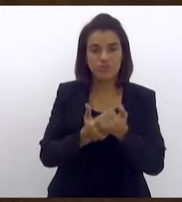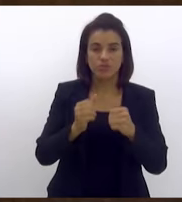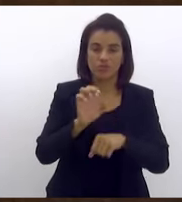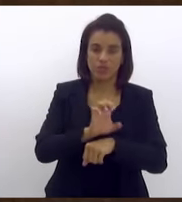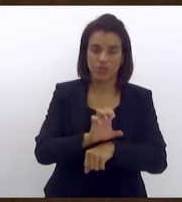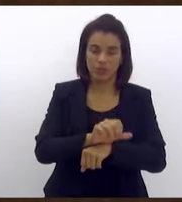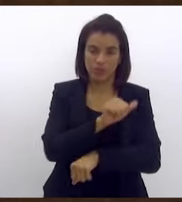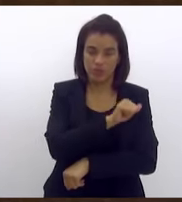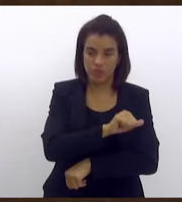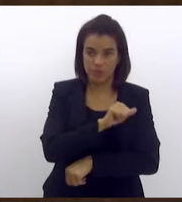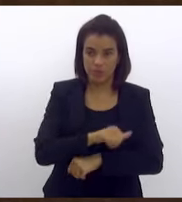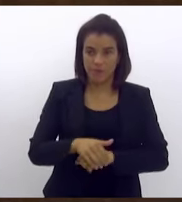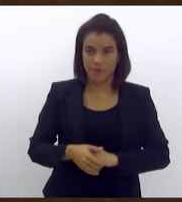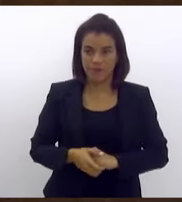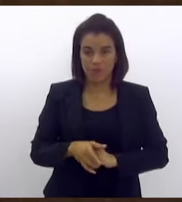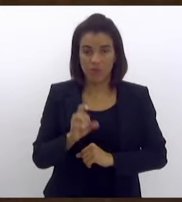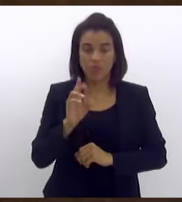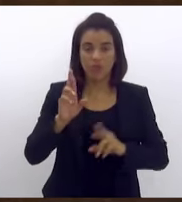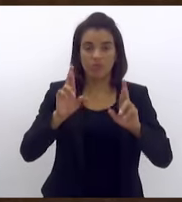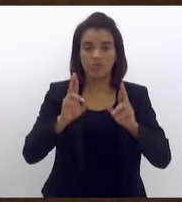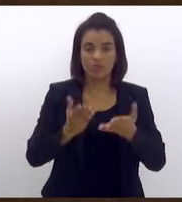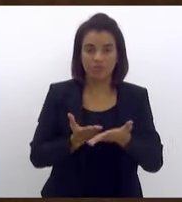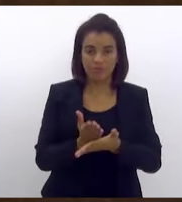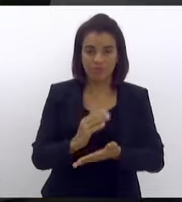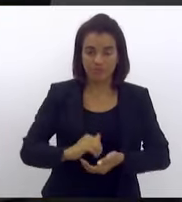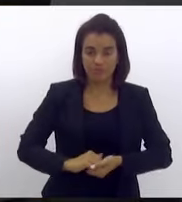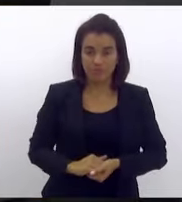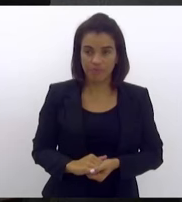Janeiro. Peço o deferimento do senhor.